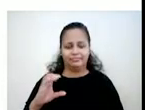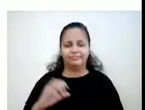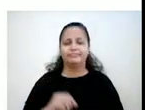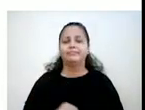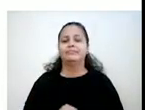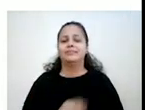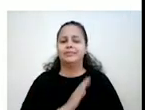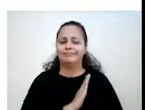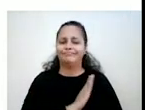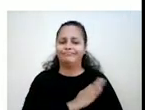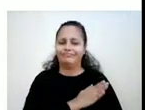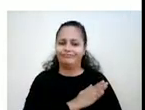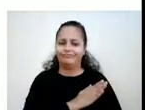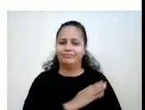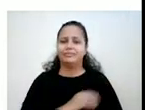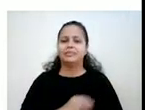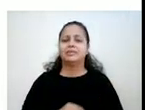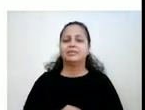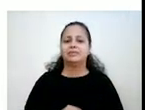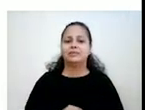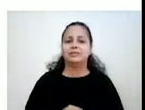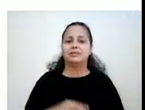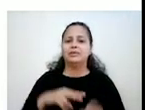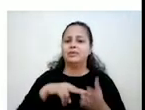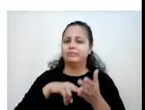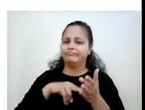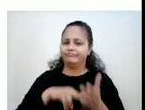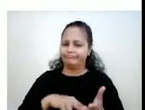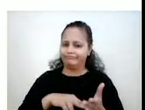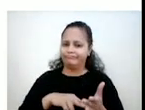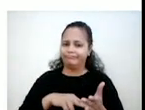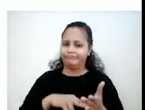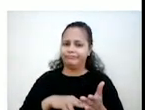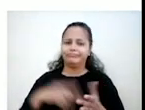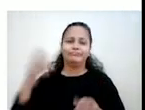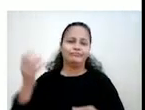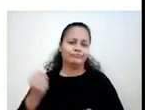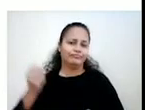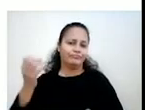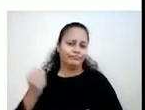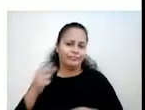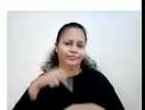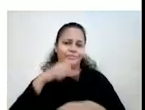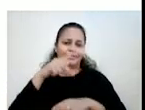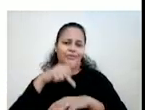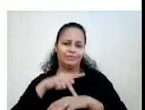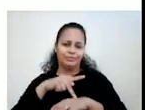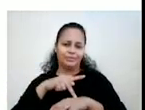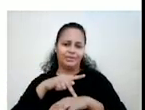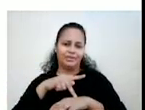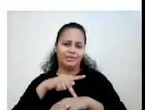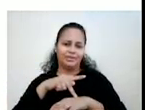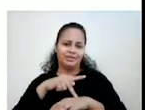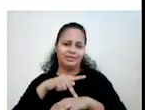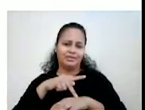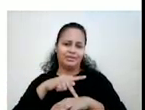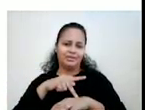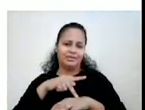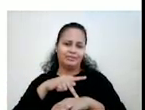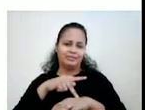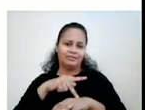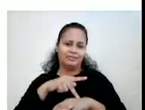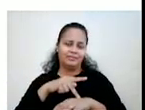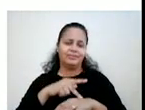certo? E também sustentar um plano de branqueamento do país. Como que eles fariam isso? Através